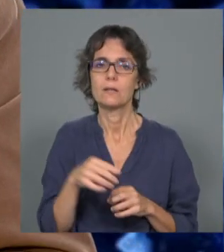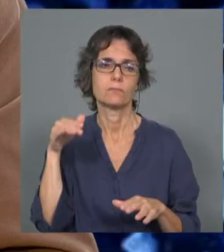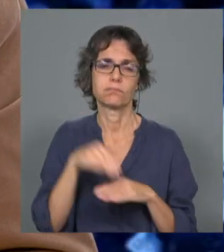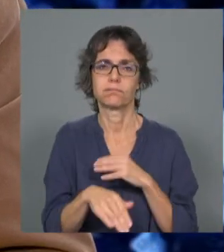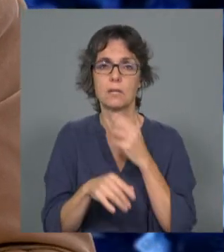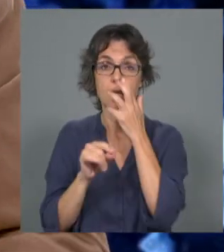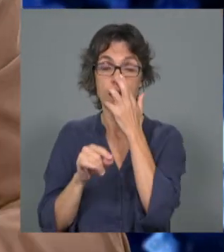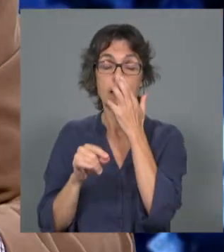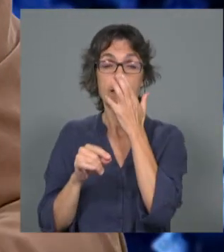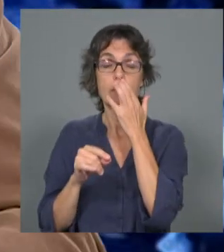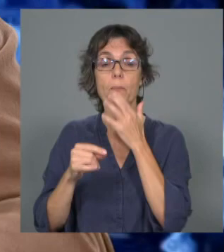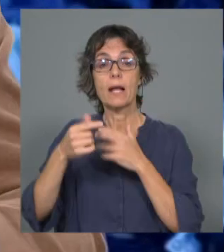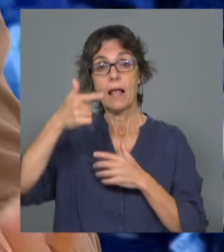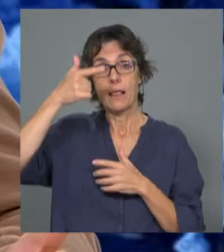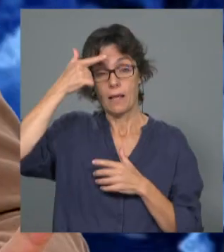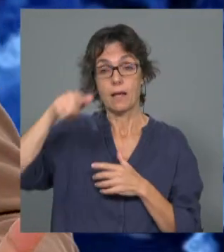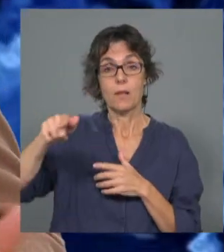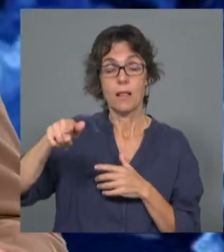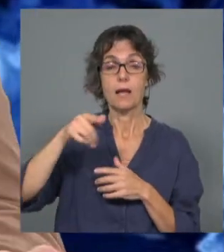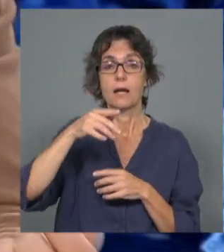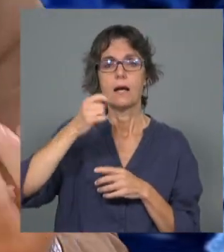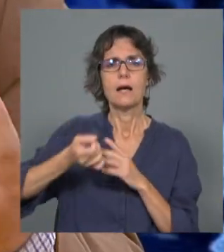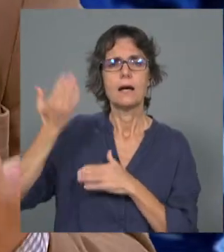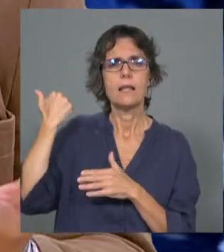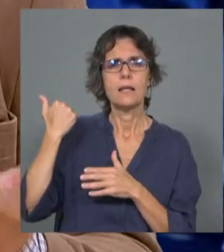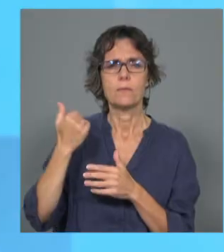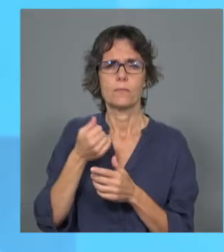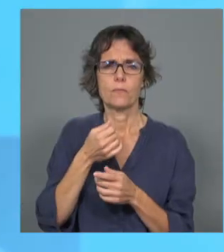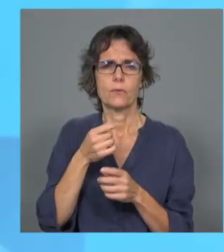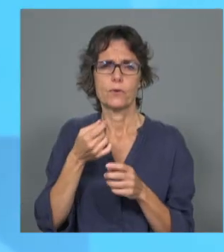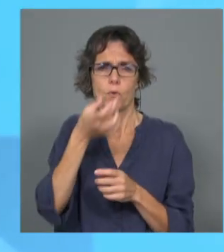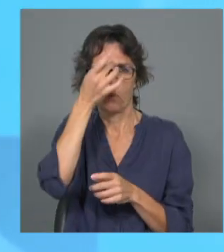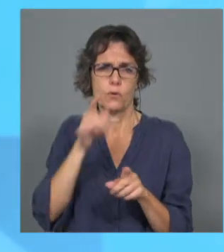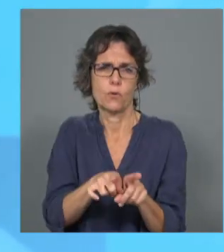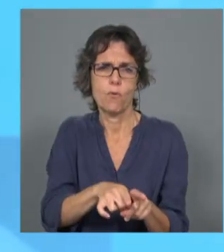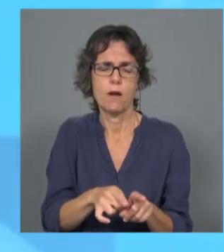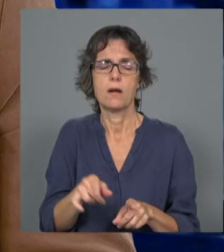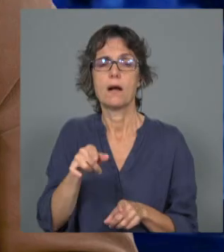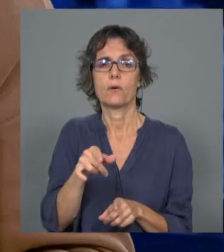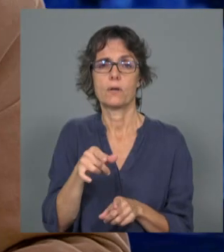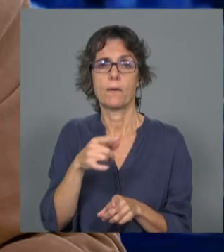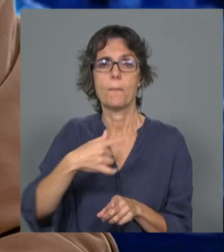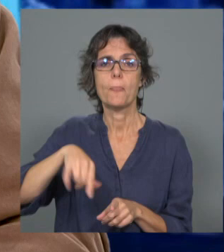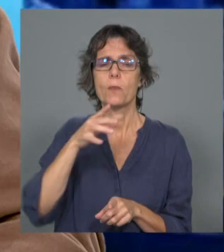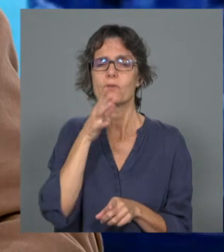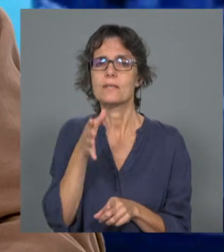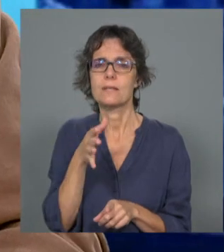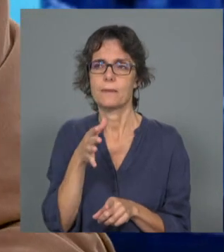do século XX, disse: pois foi bom, mas se fosse água era melhor. Ora bem, esta ideia de que há